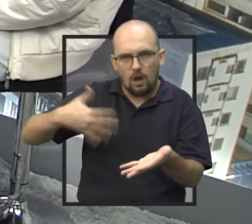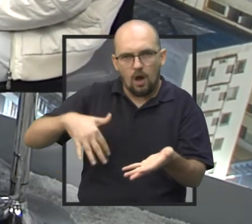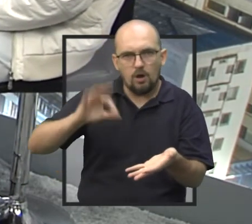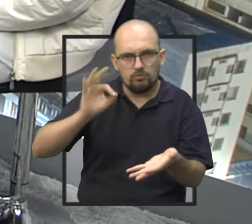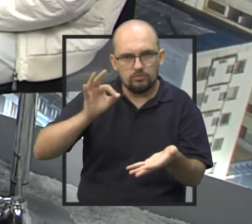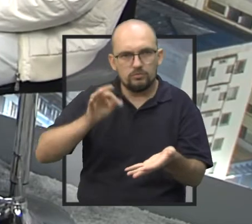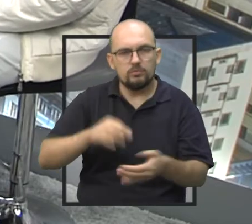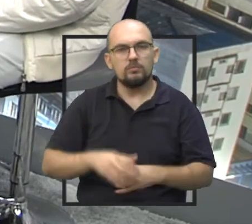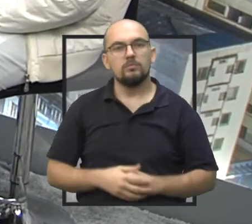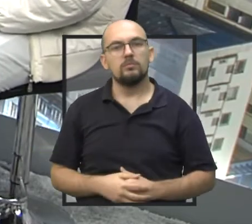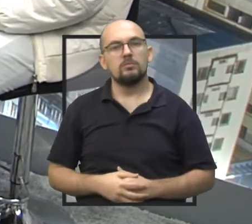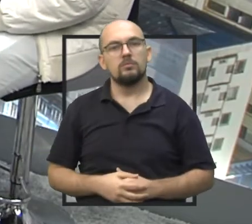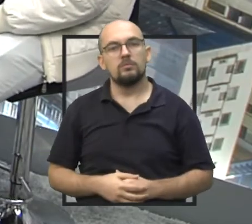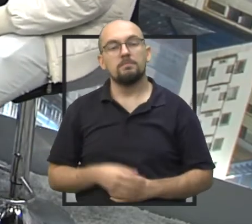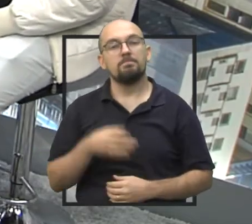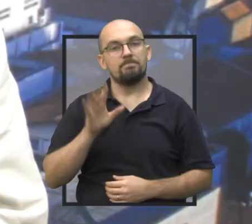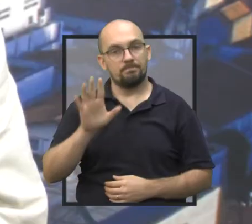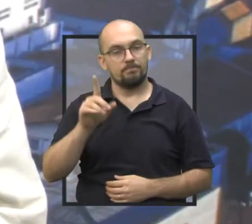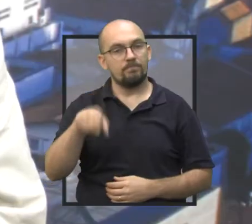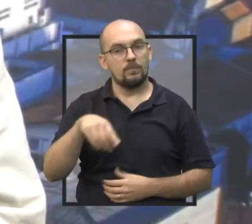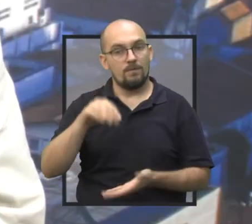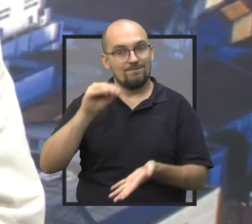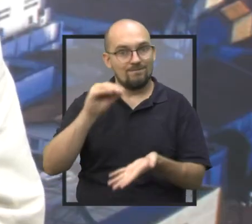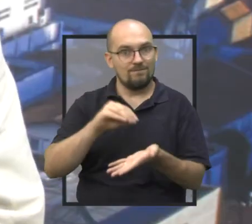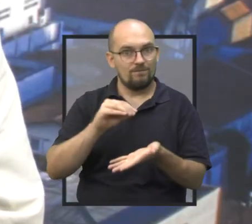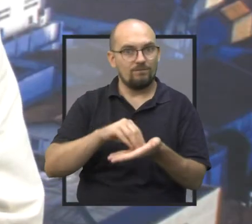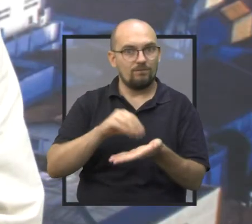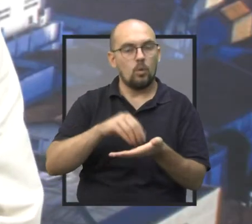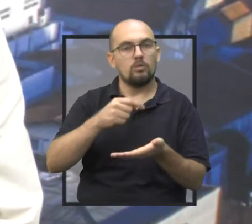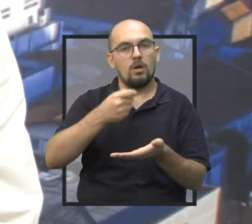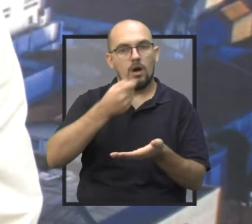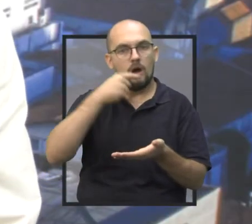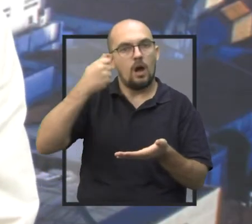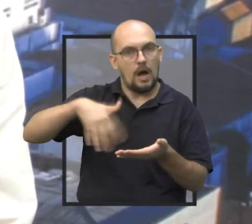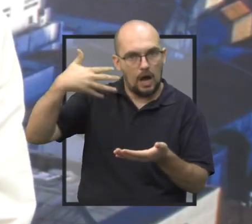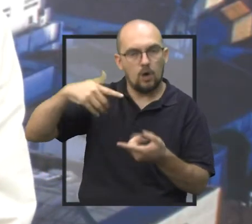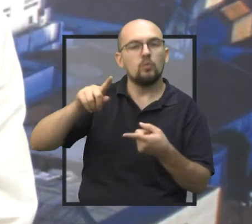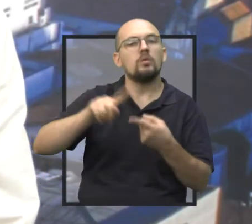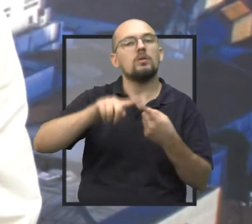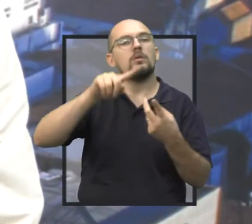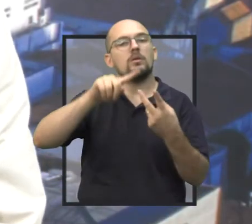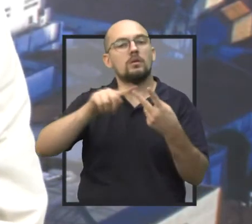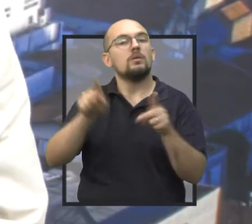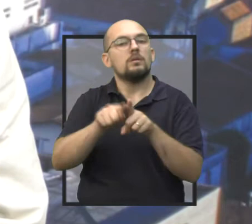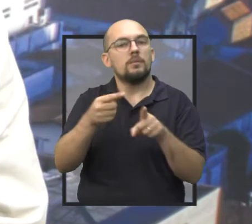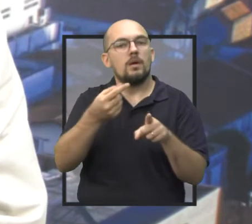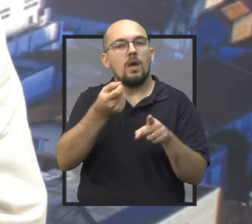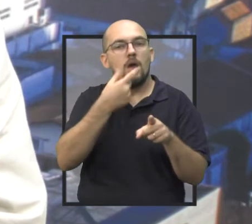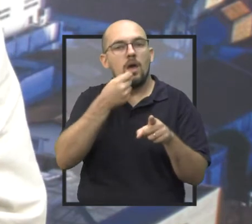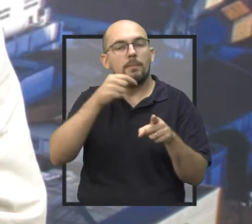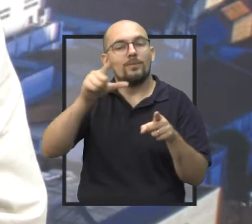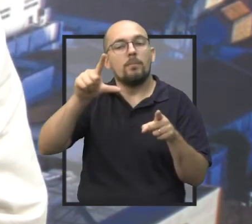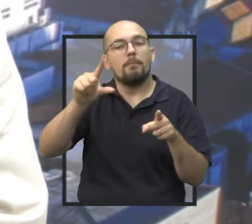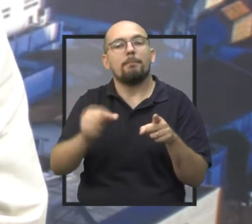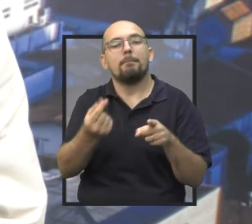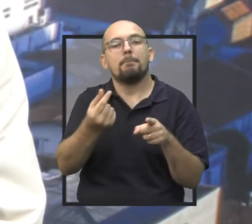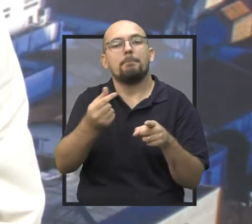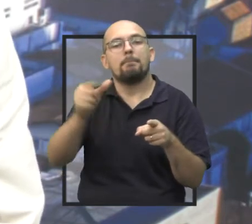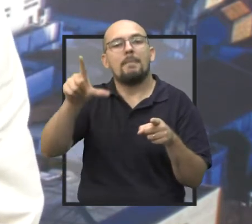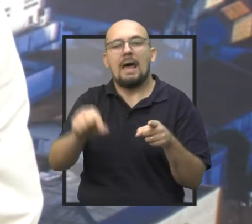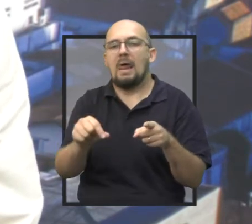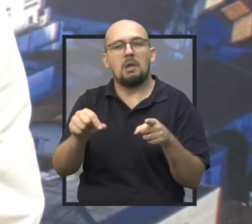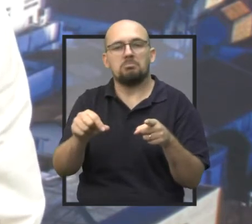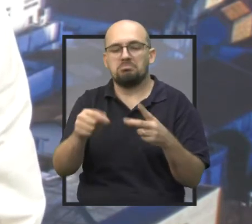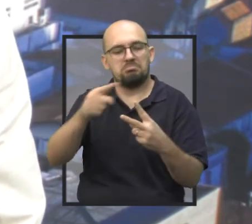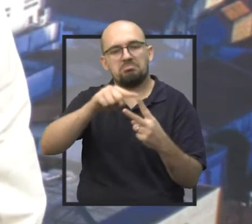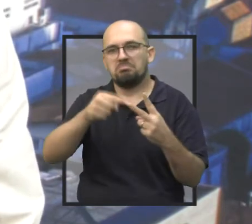custo aqui no município, vereador? Não só de alto, como de baixo custo também. Eu recebi uma reclamação em uma segunda-feira, no qual